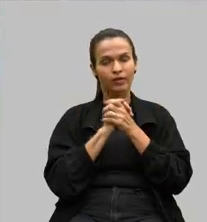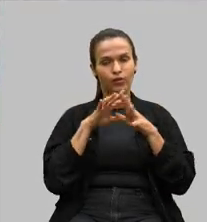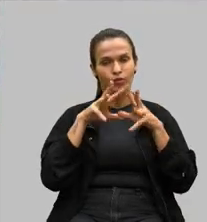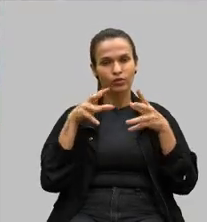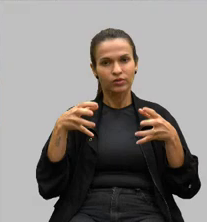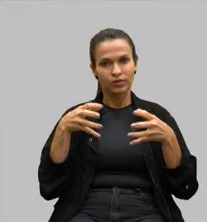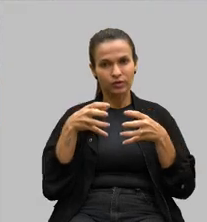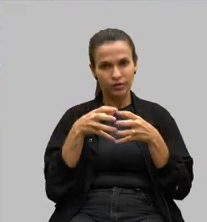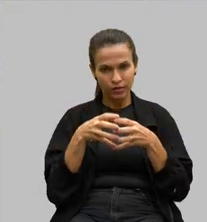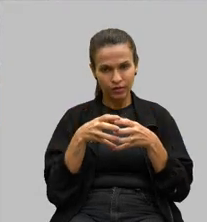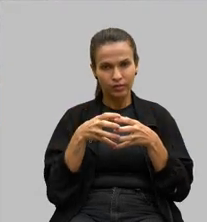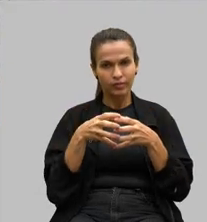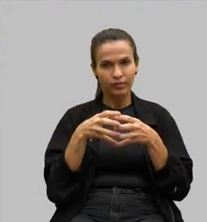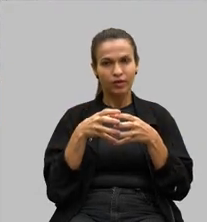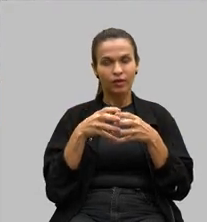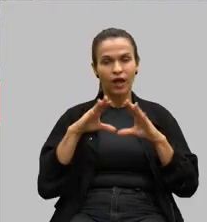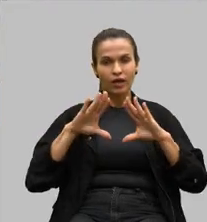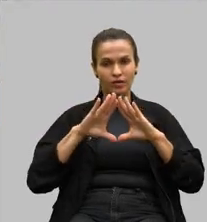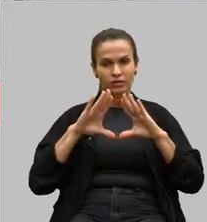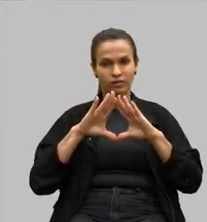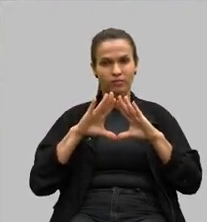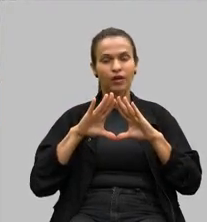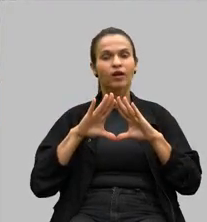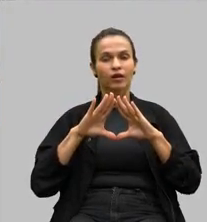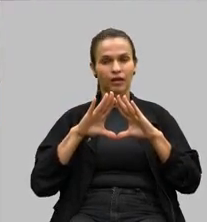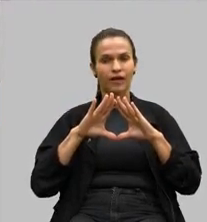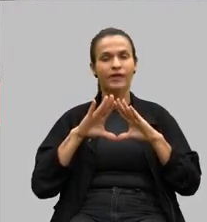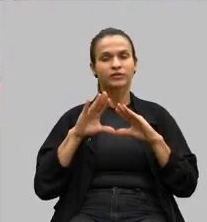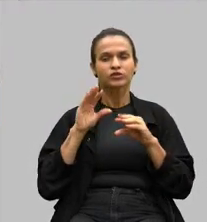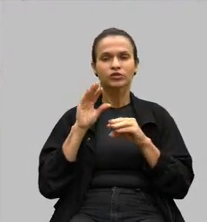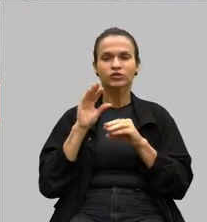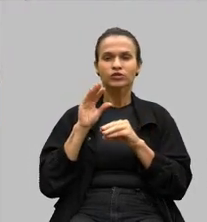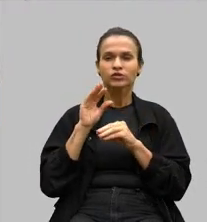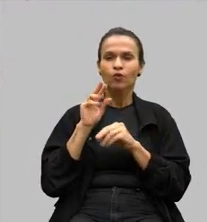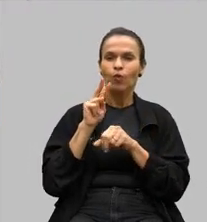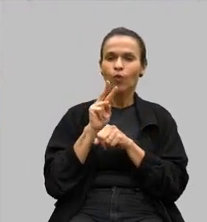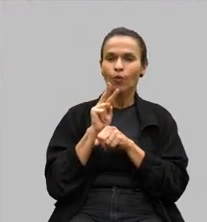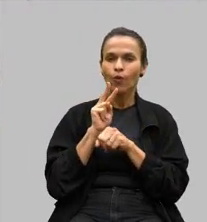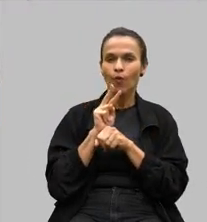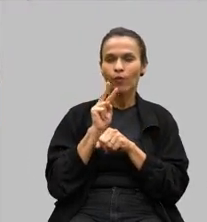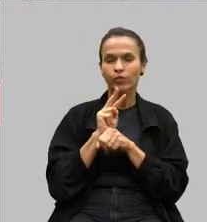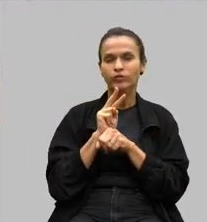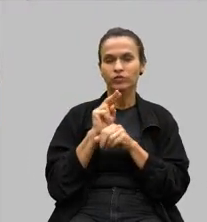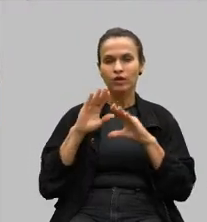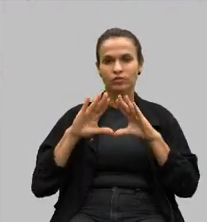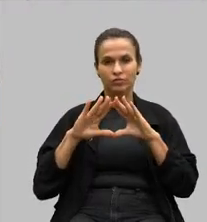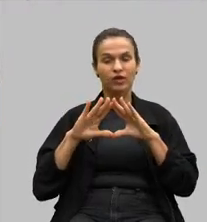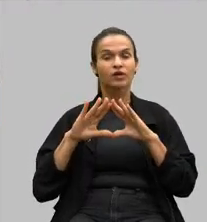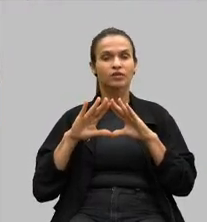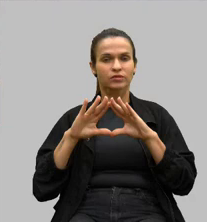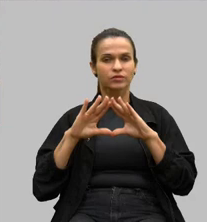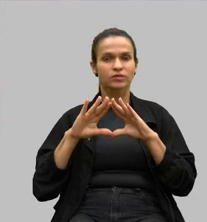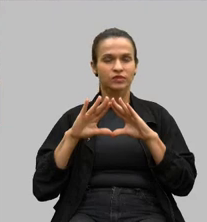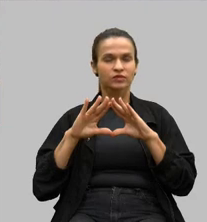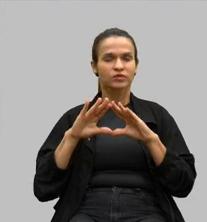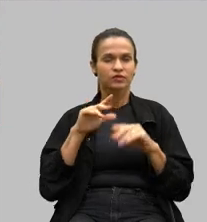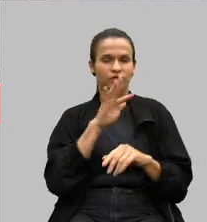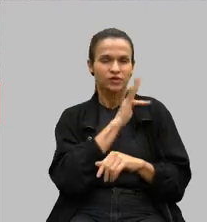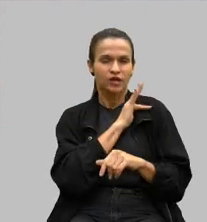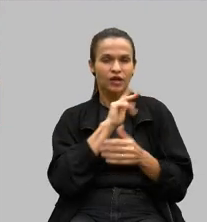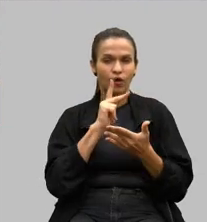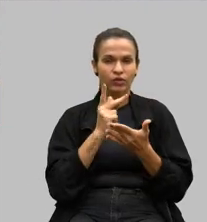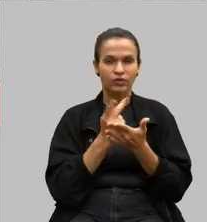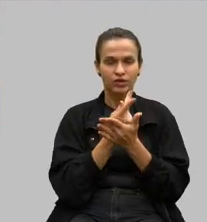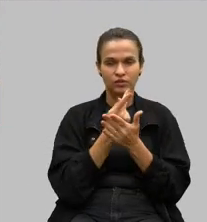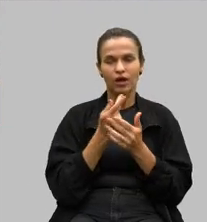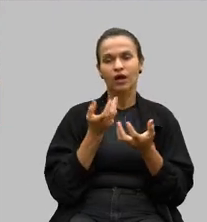equipe da Assembleia Legislativa que cuidou para que este Assembleia fiscales acontecesse quero cumprimentar